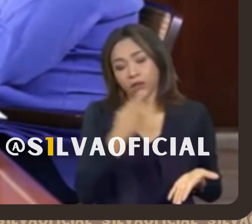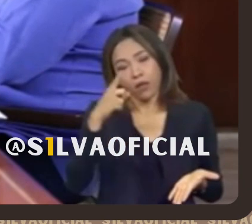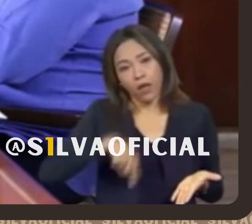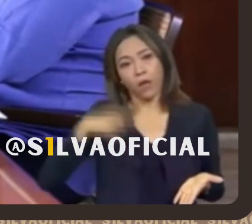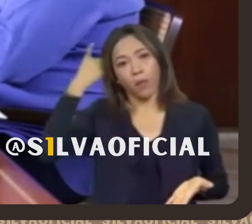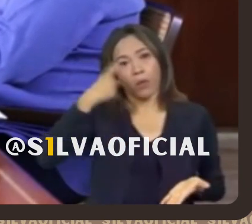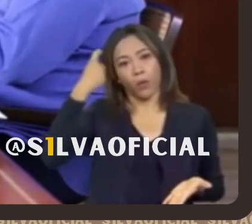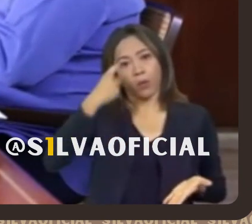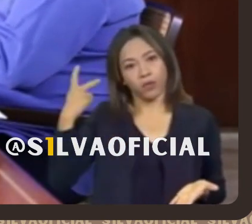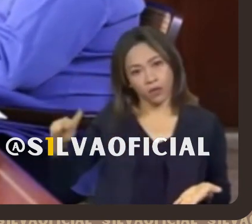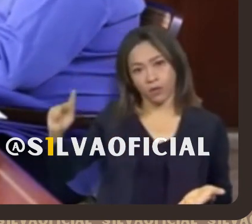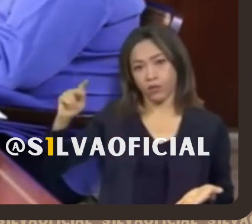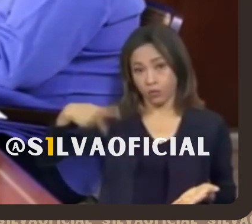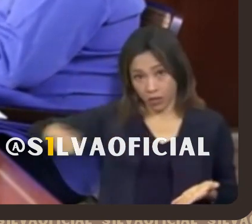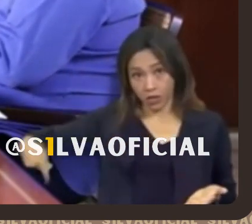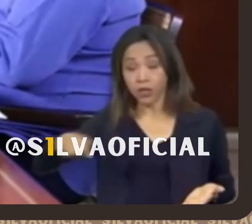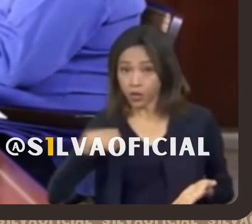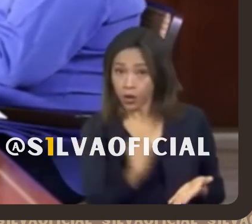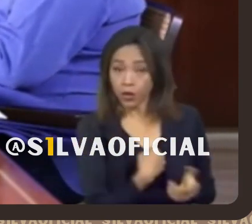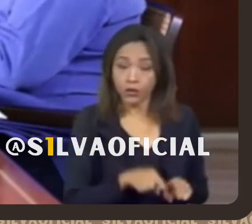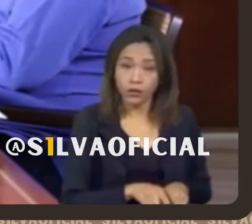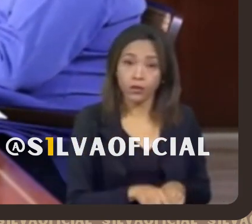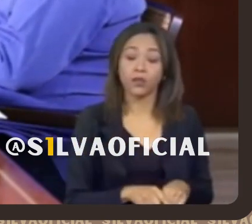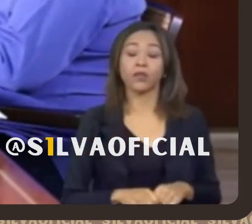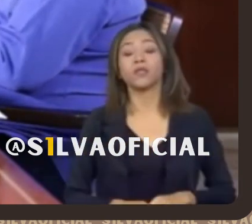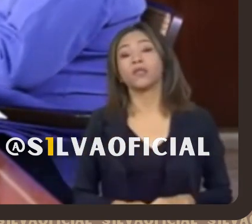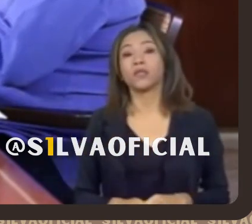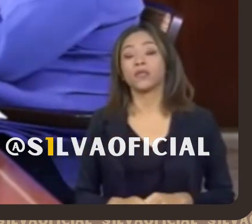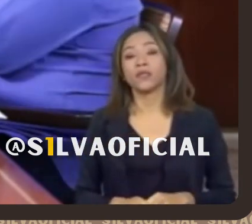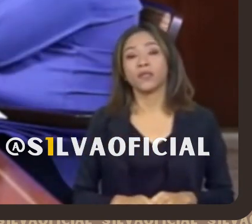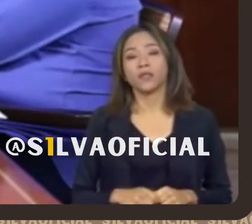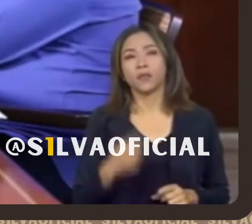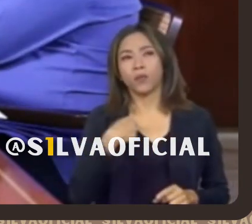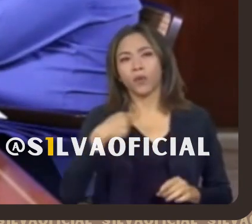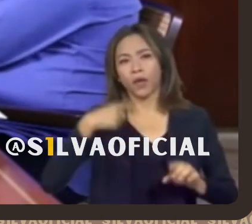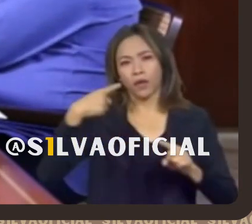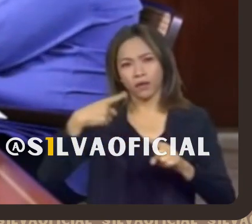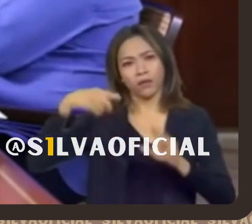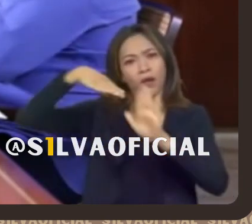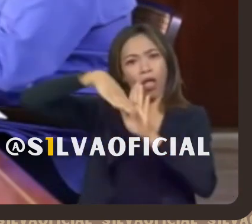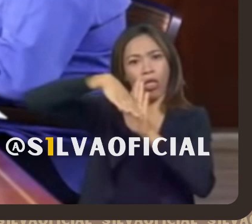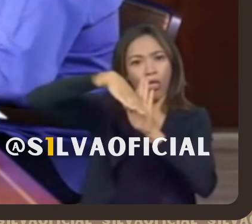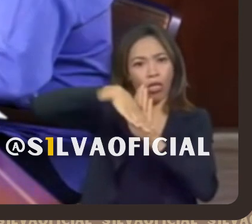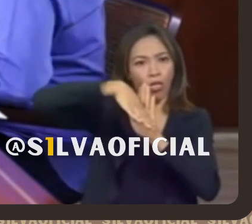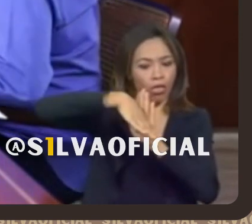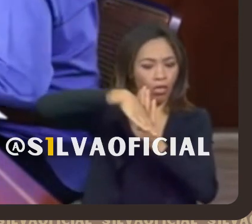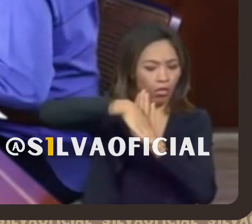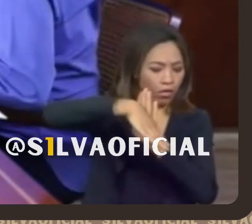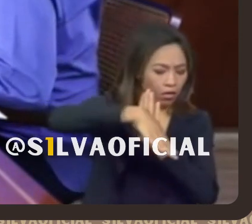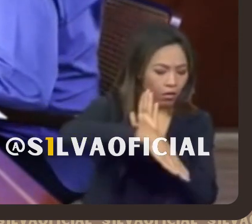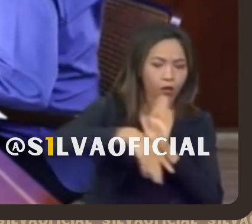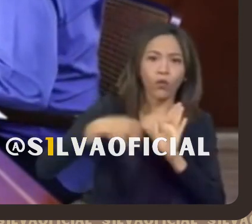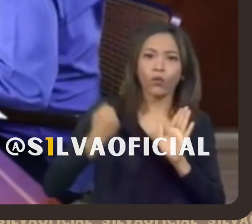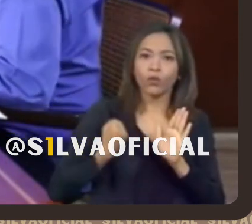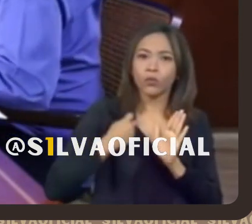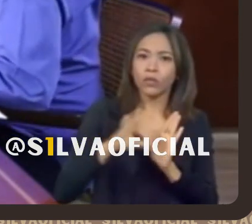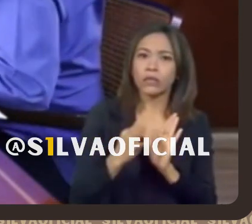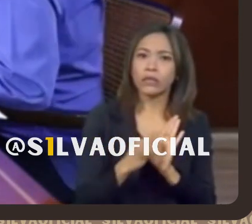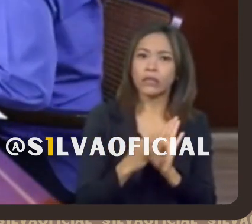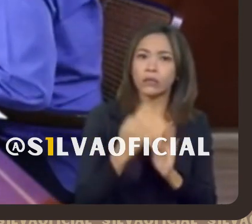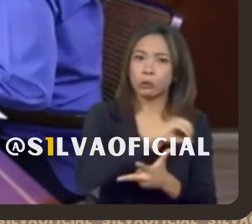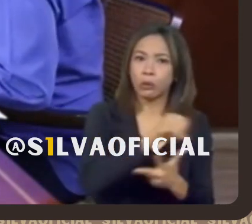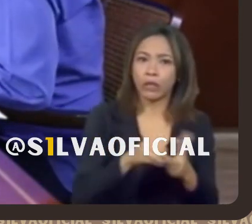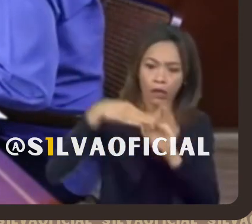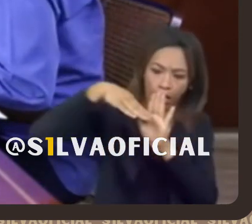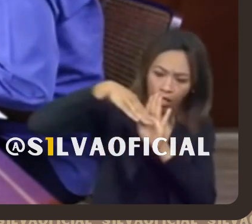nosso porque a a curva de eh eh dos últimos anos vem sendo caindo todo ano vem Caino o número de inscritos no ENEM nós conseguimos pela